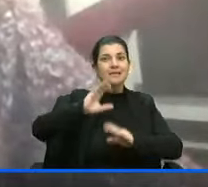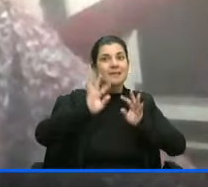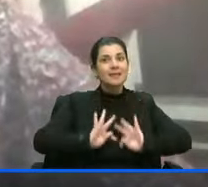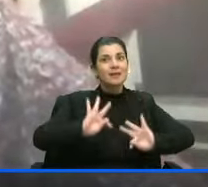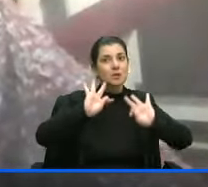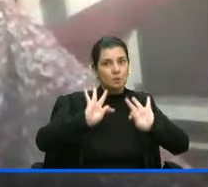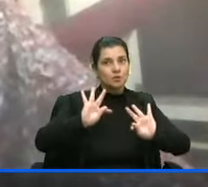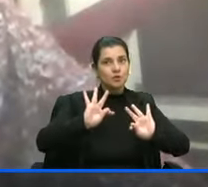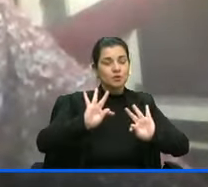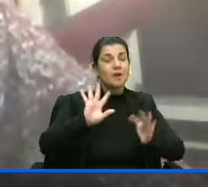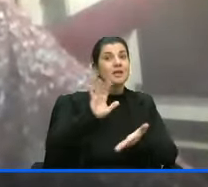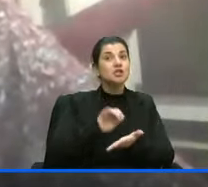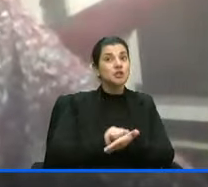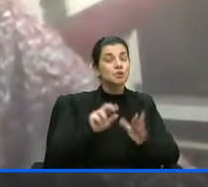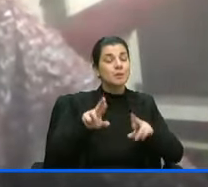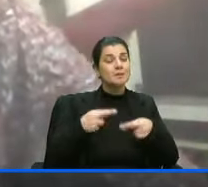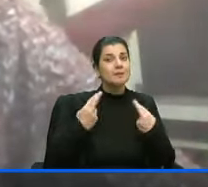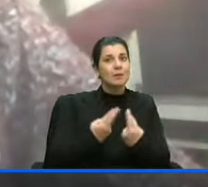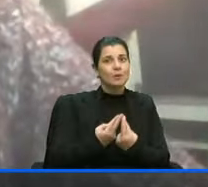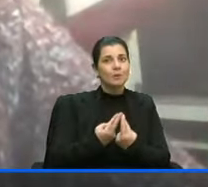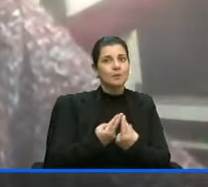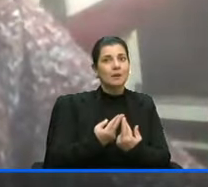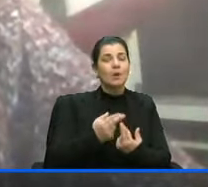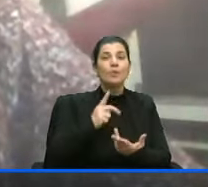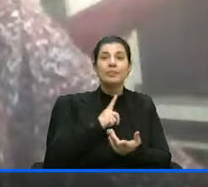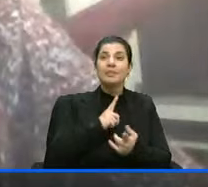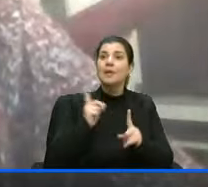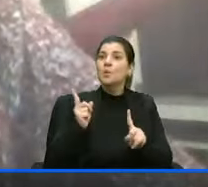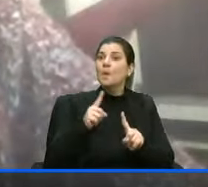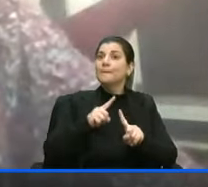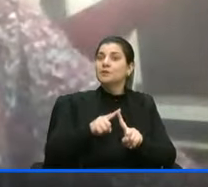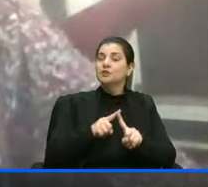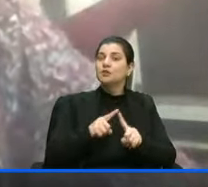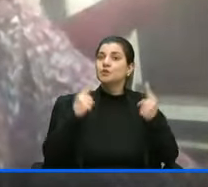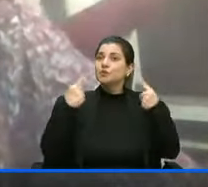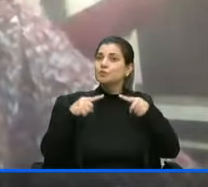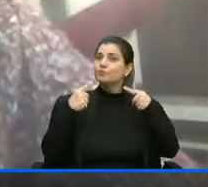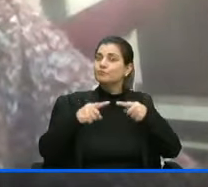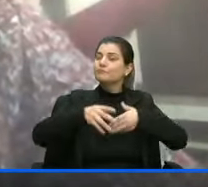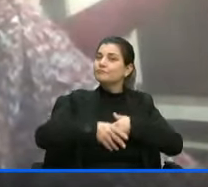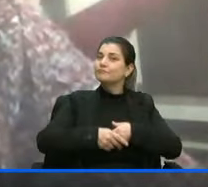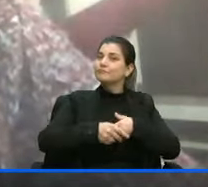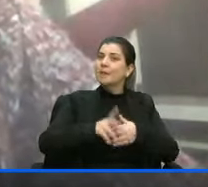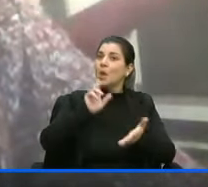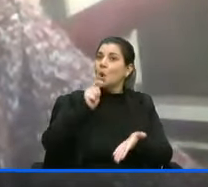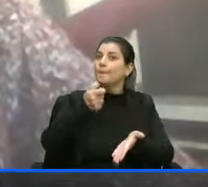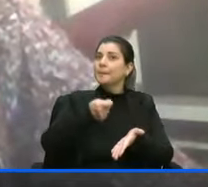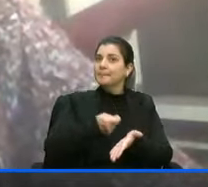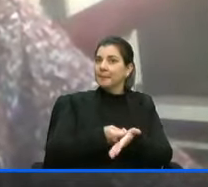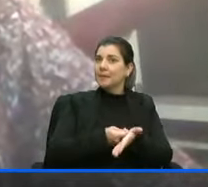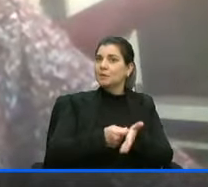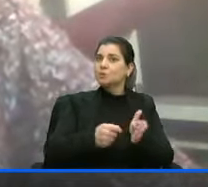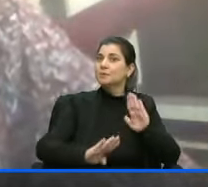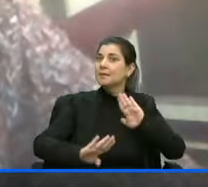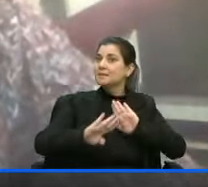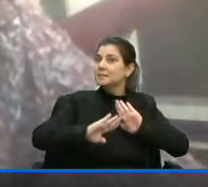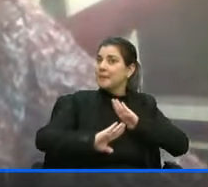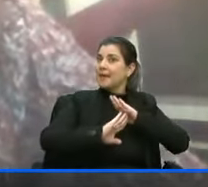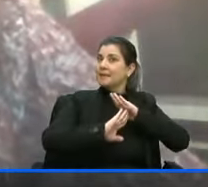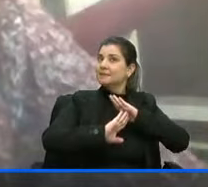Registro aqui que essa audiência tem como objetivo debater o cumprimento das metas de educação infantil